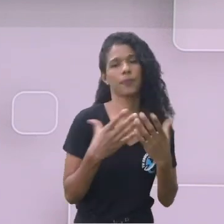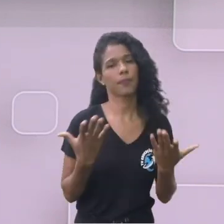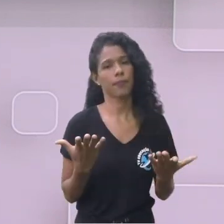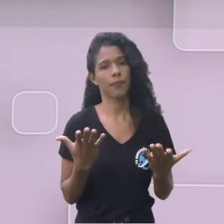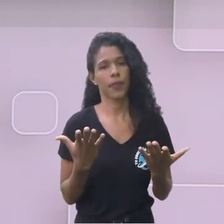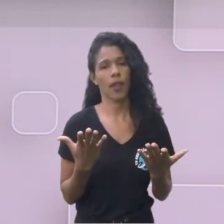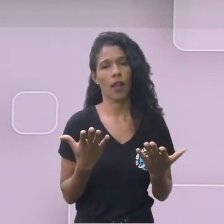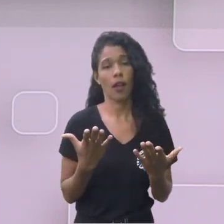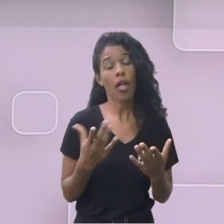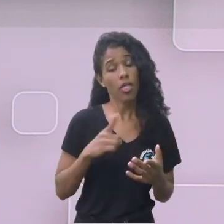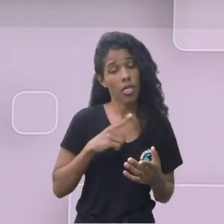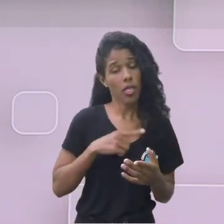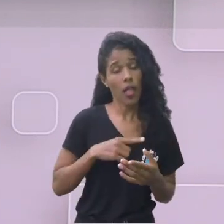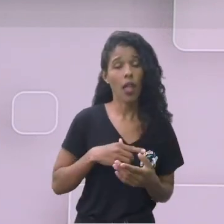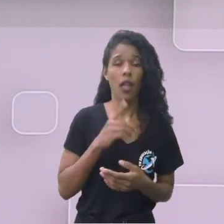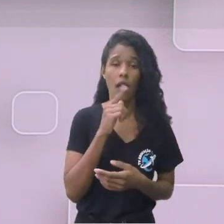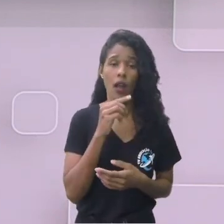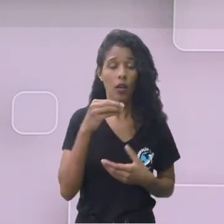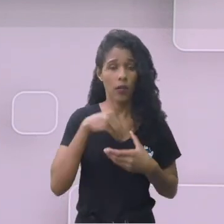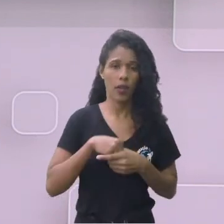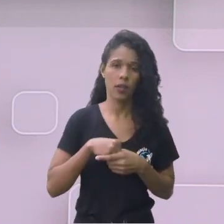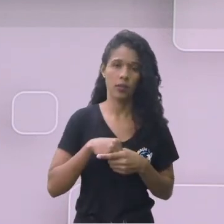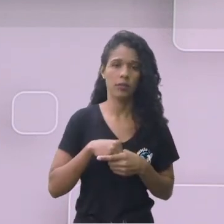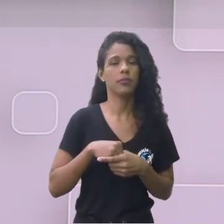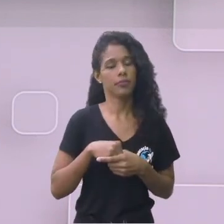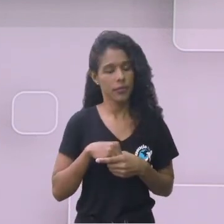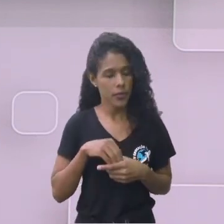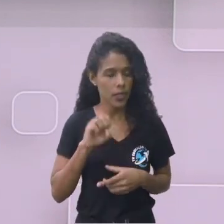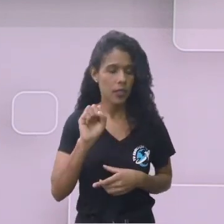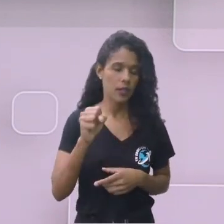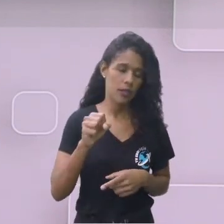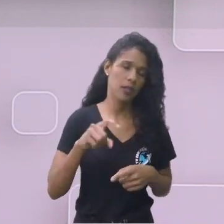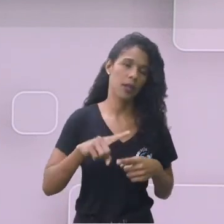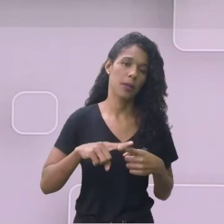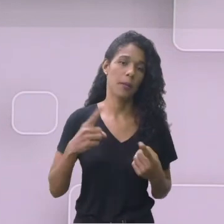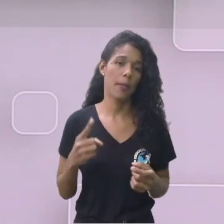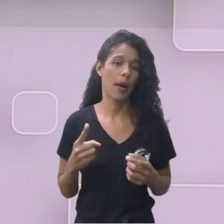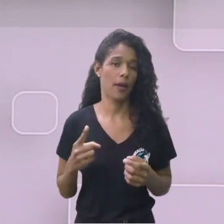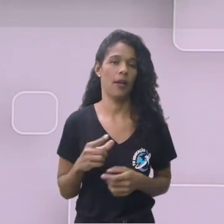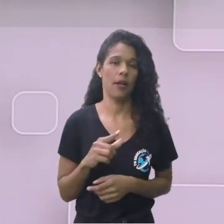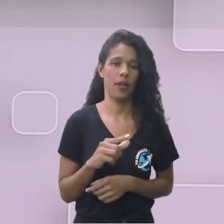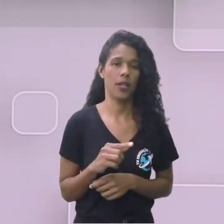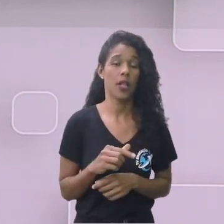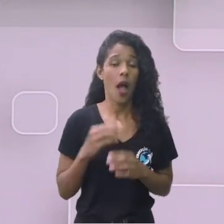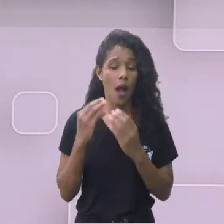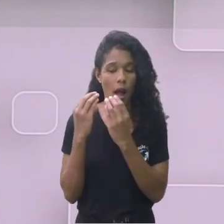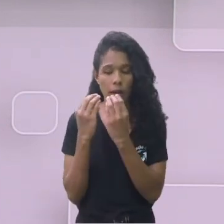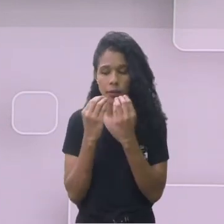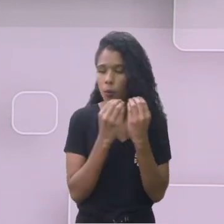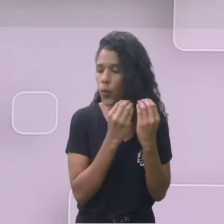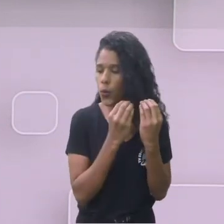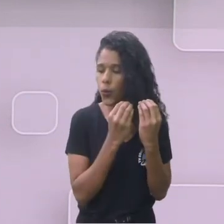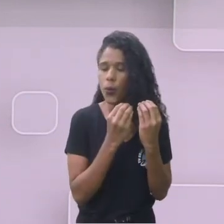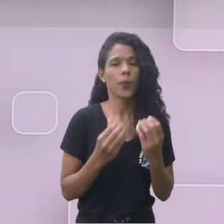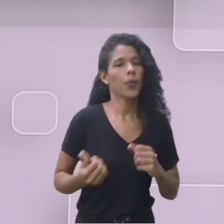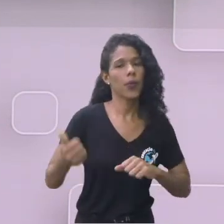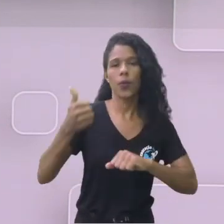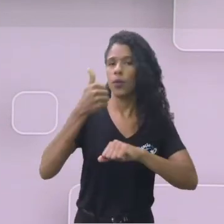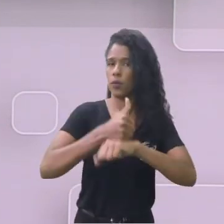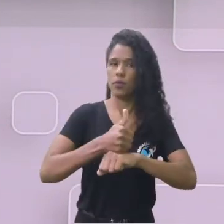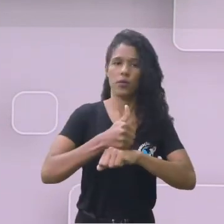Nenhum suco ou alimento substitui a água. Você precisa sim de se hidratar constantemente.